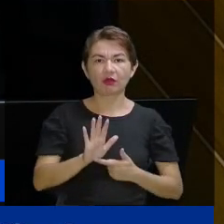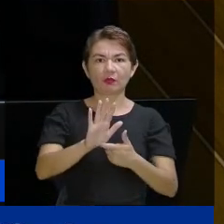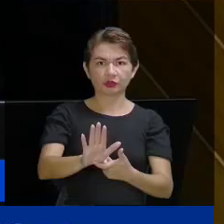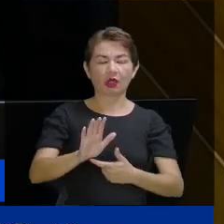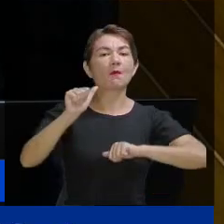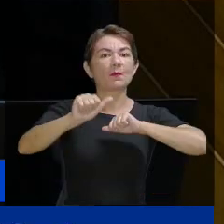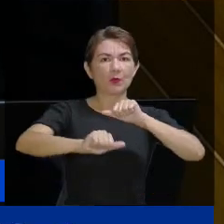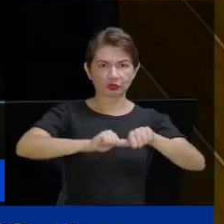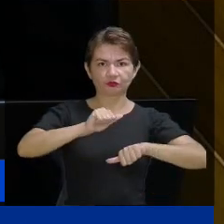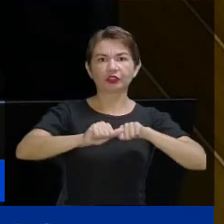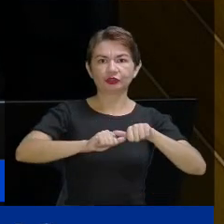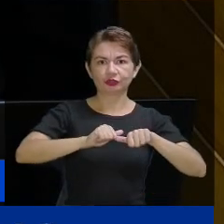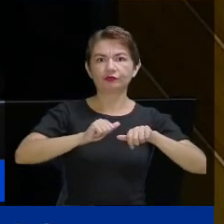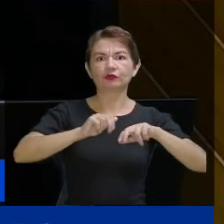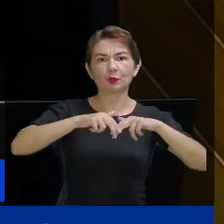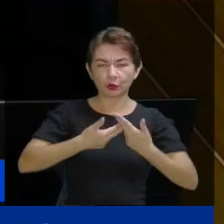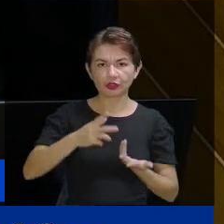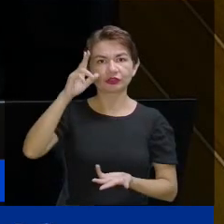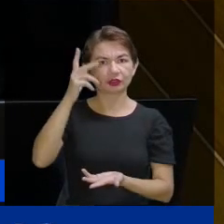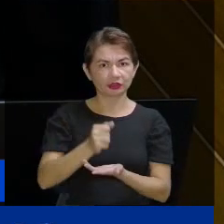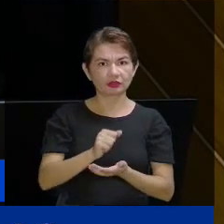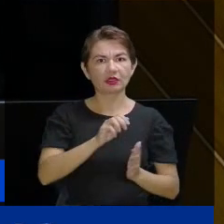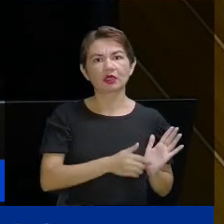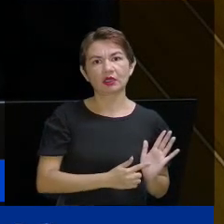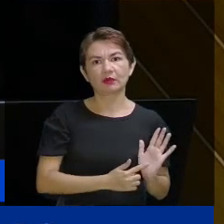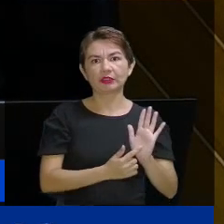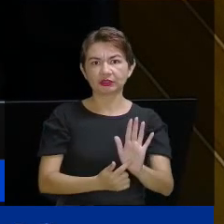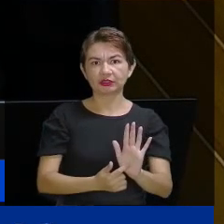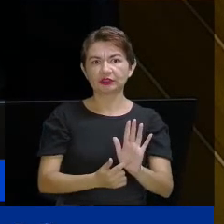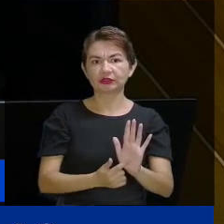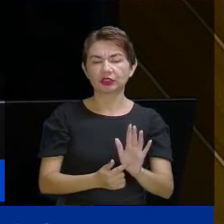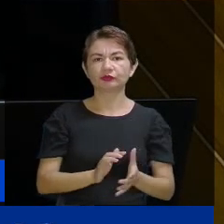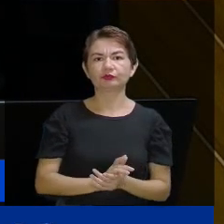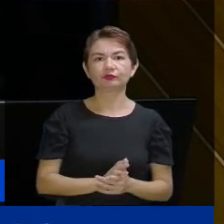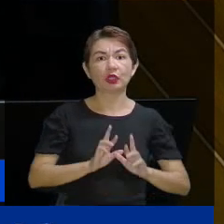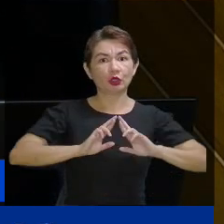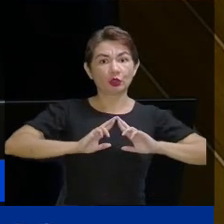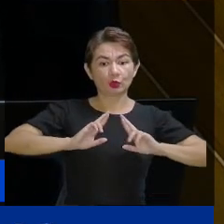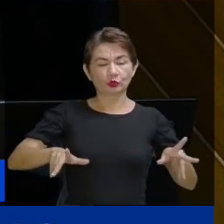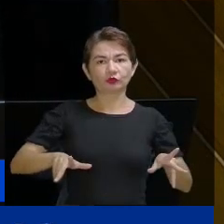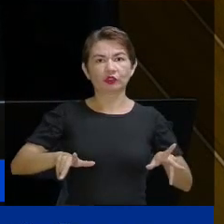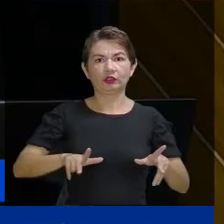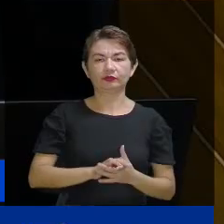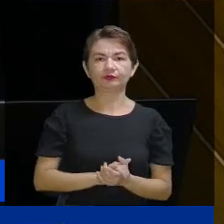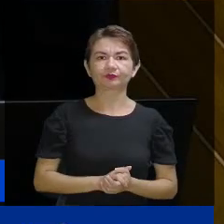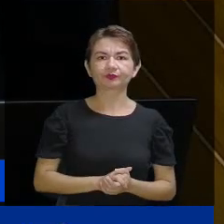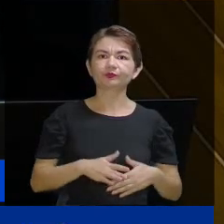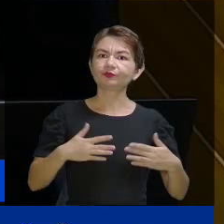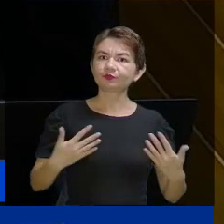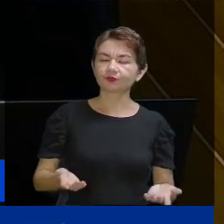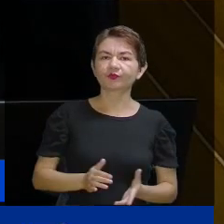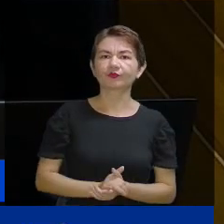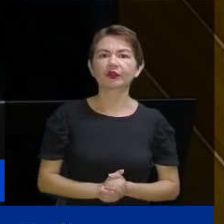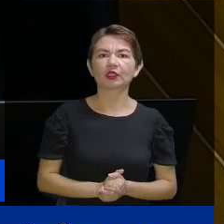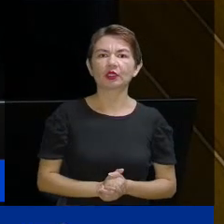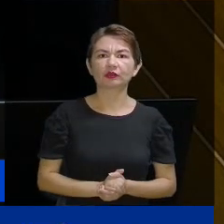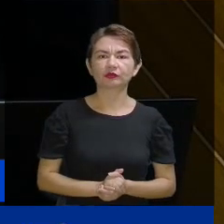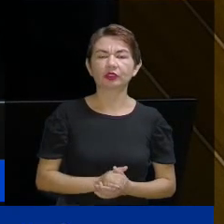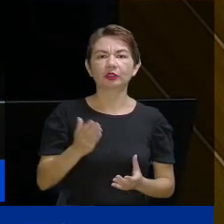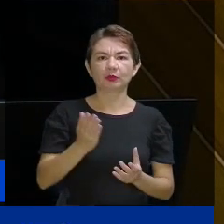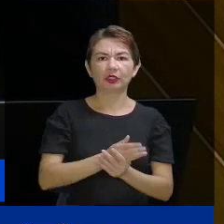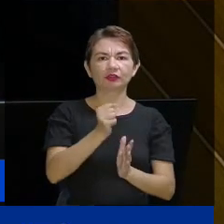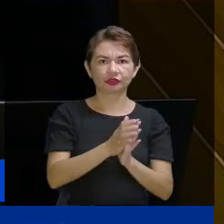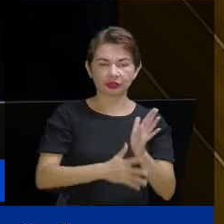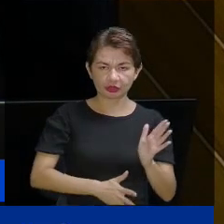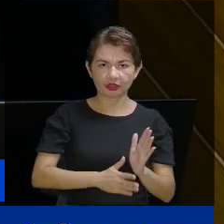manifestaram modificativos, foi determinada a apresentação de contrarrazões. A defesa argumentou que os embargos de declaração não